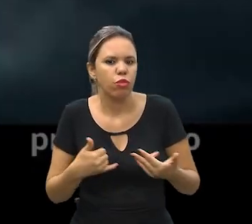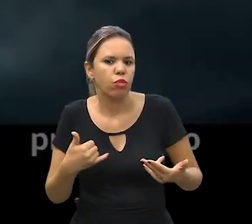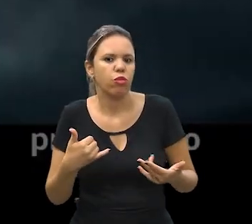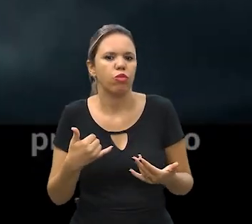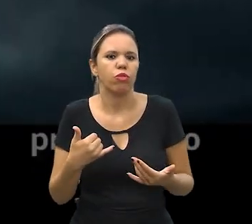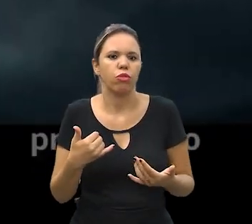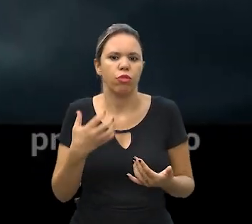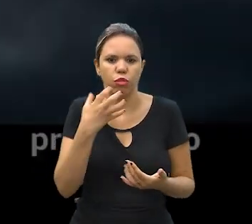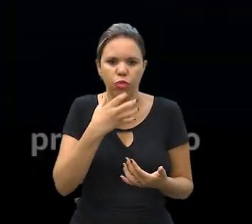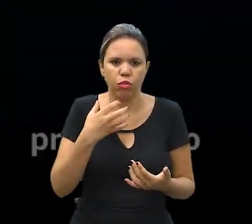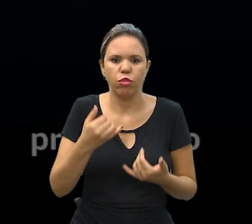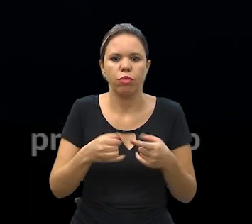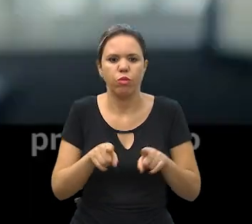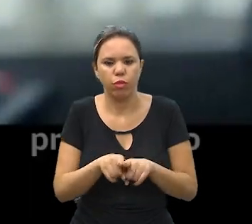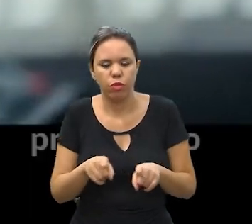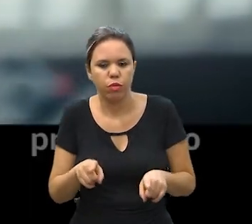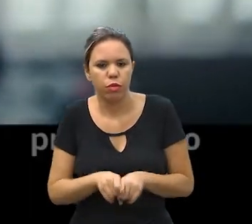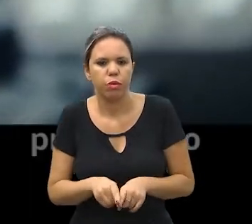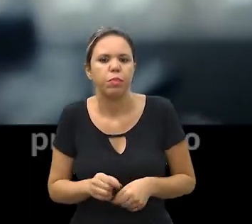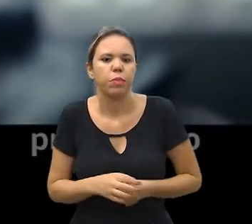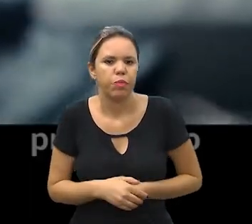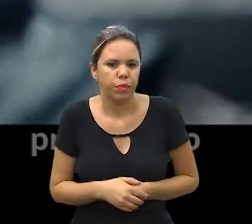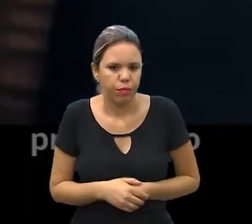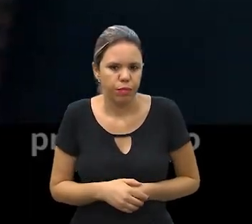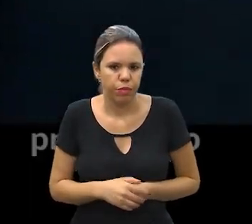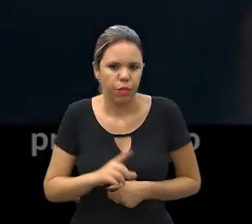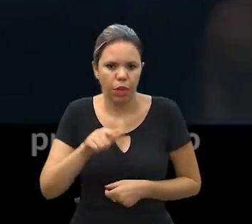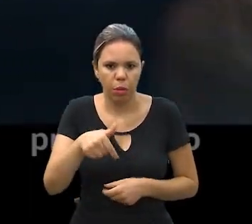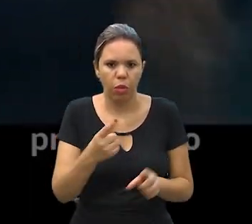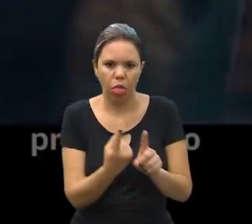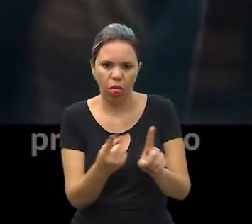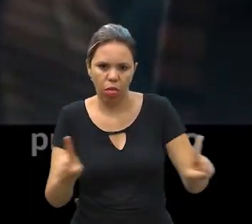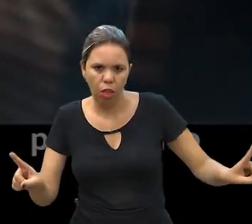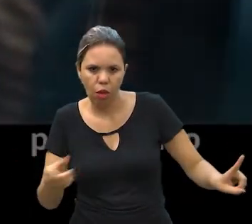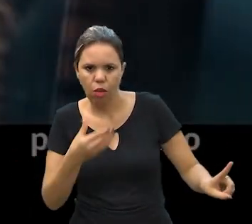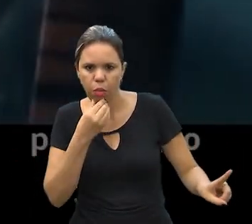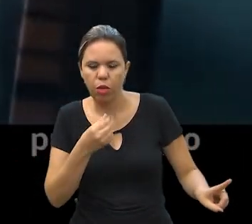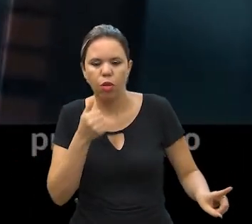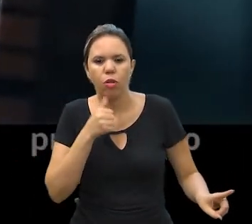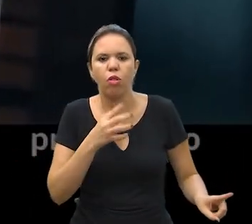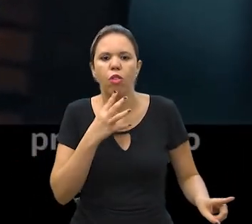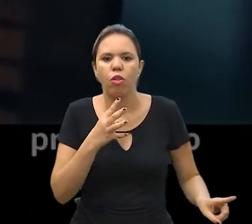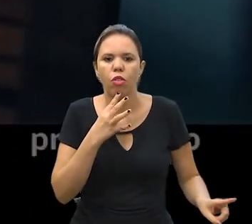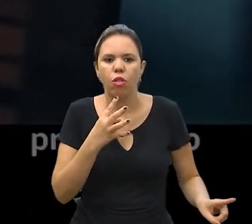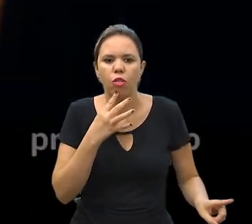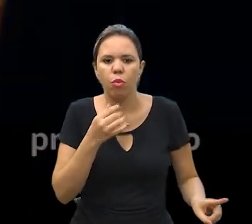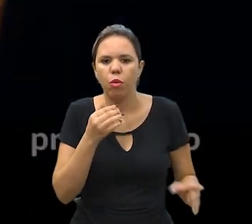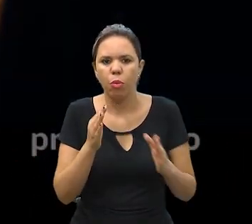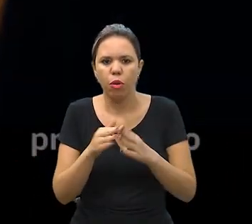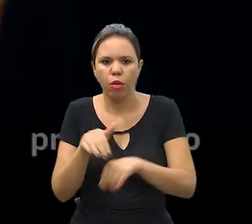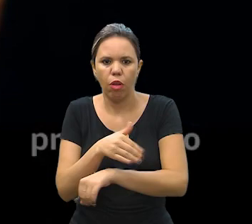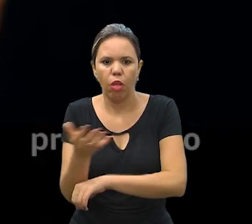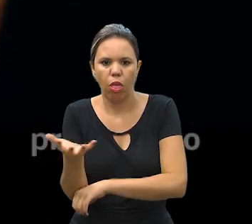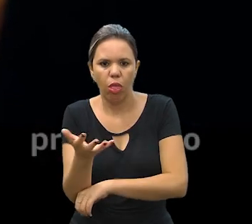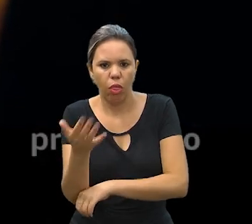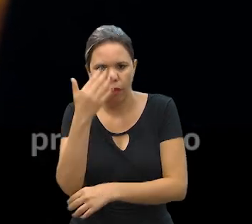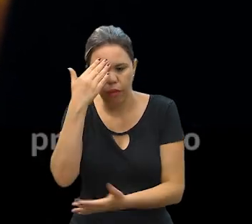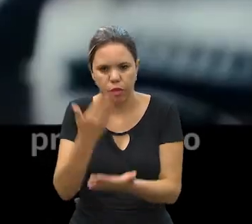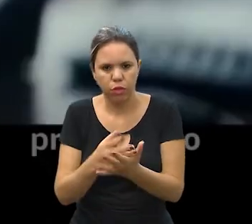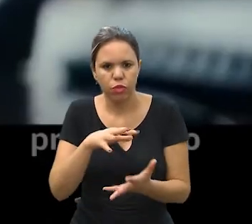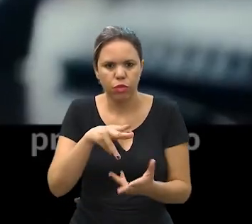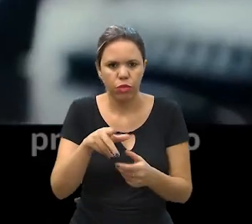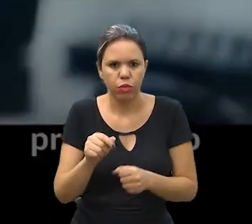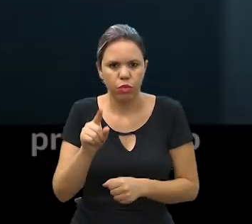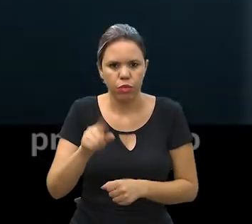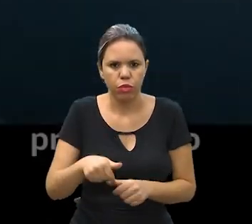científica estrelada por Owen Wilson e Salma Hayek. Após o divórcio, um homem conhece uma mulher que mora nas ruas e